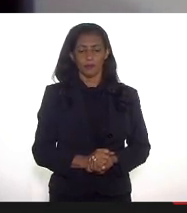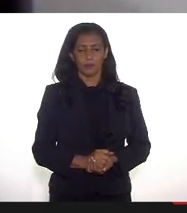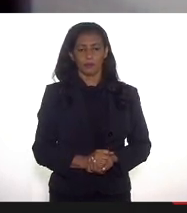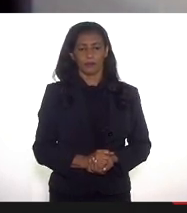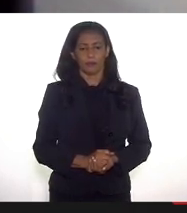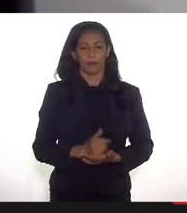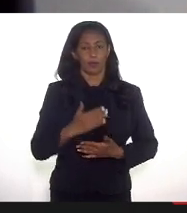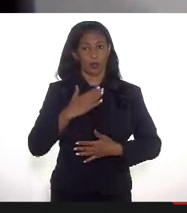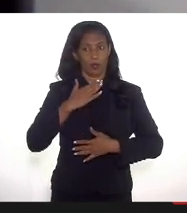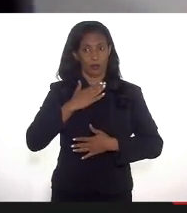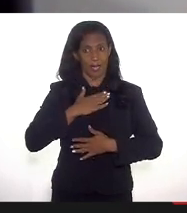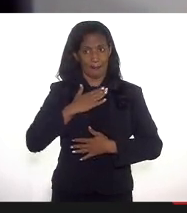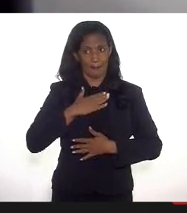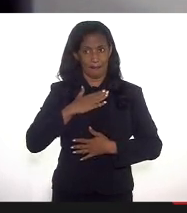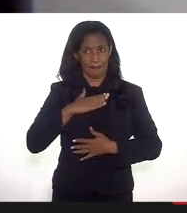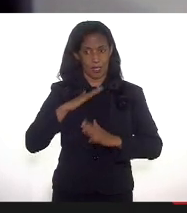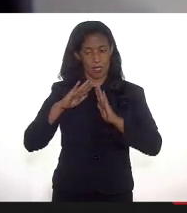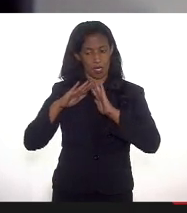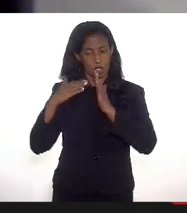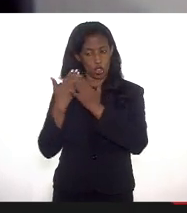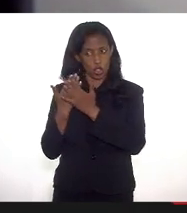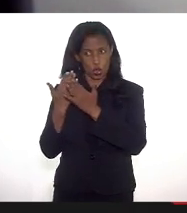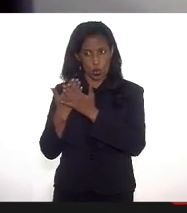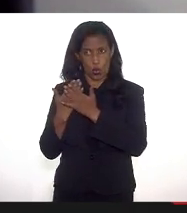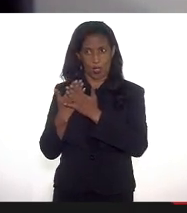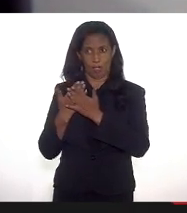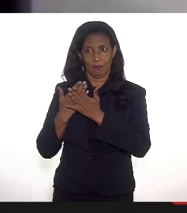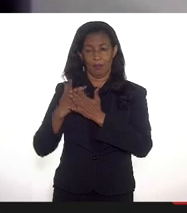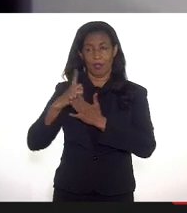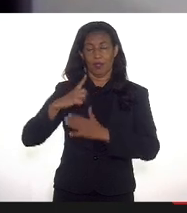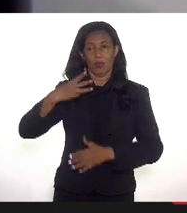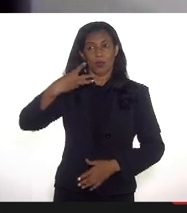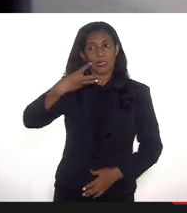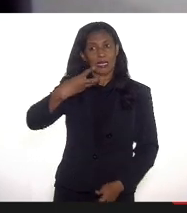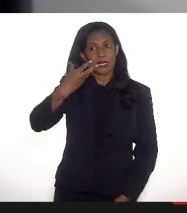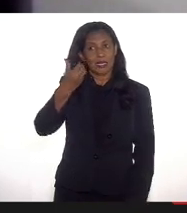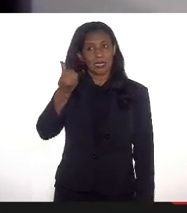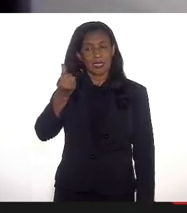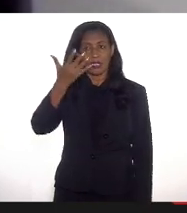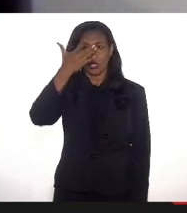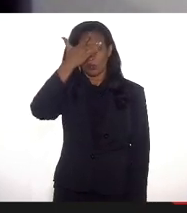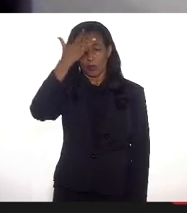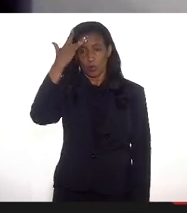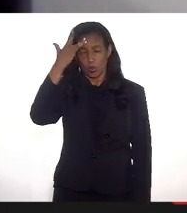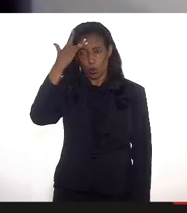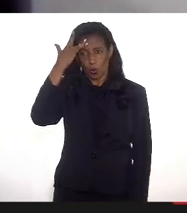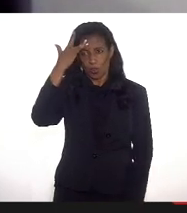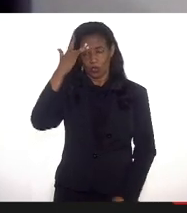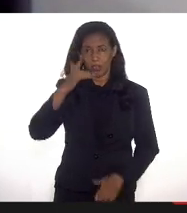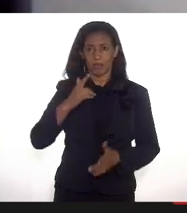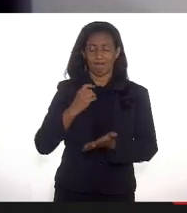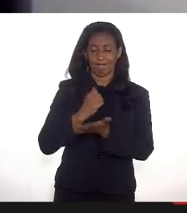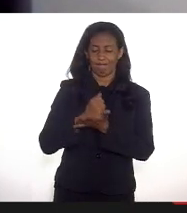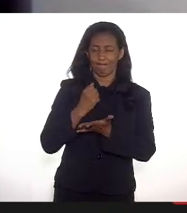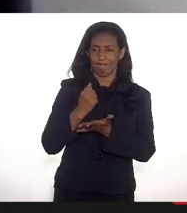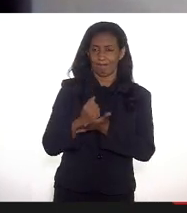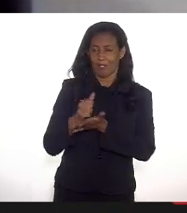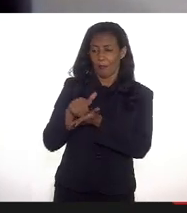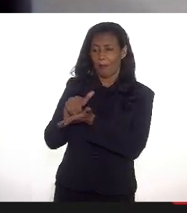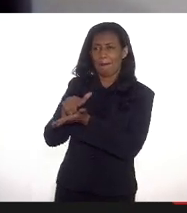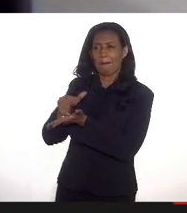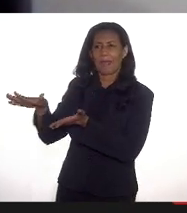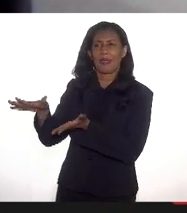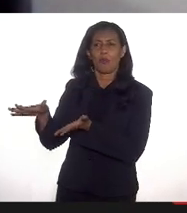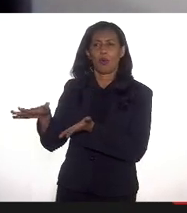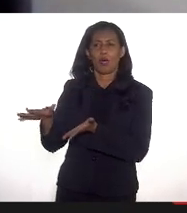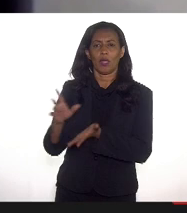eu vou falar da minha escola, não posso falar das demais. Eu tenho 36 funcionários terceirizados que foram demitidos em agosto e não receberam os seus direitos até